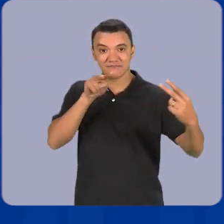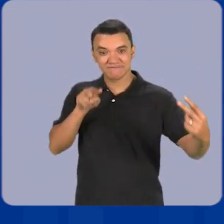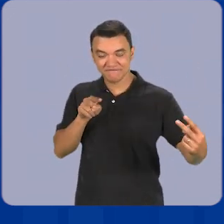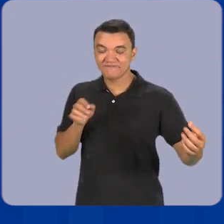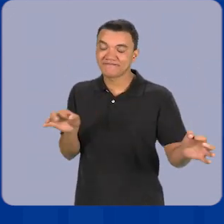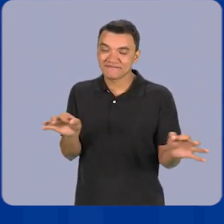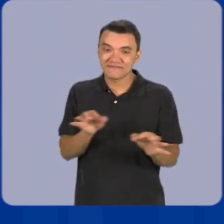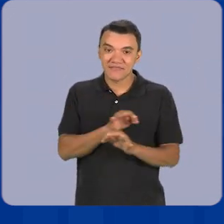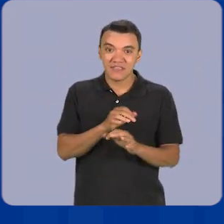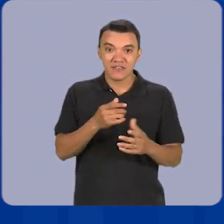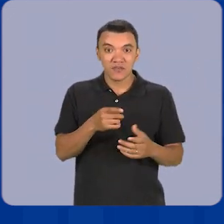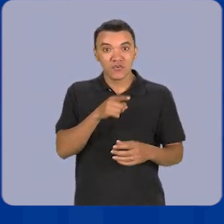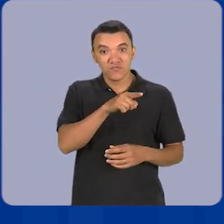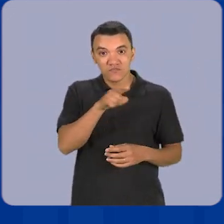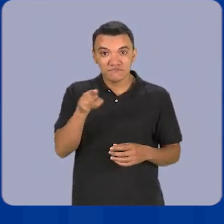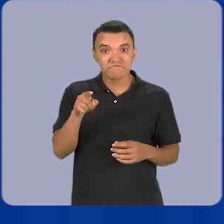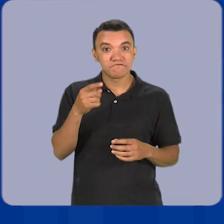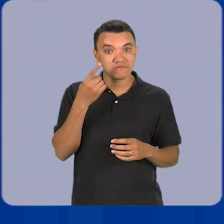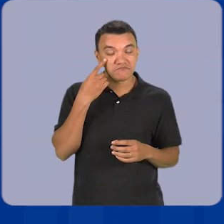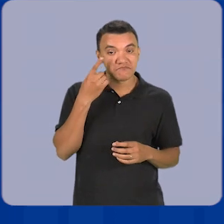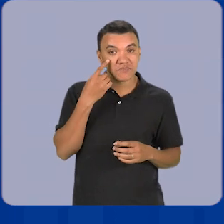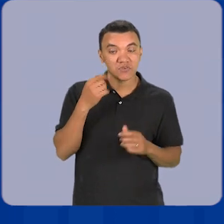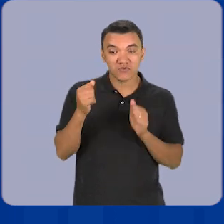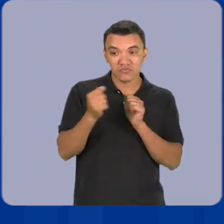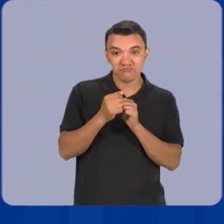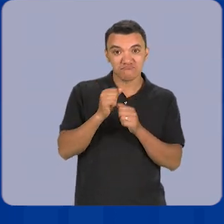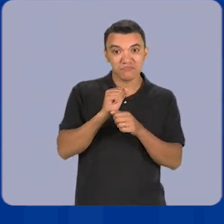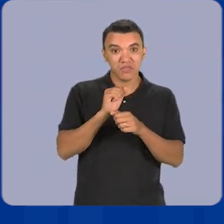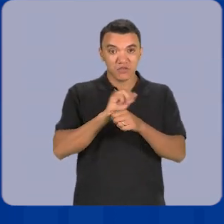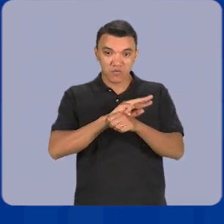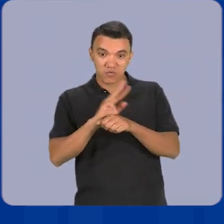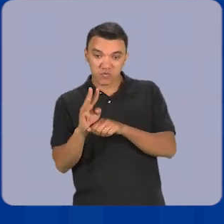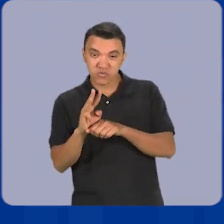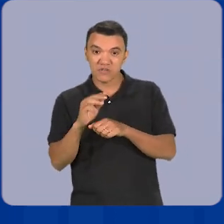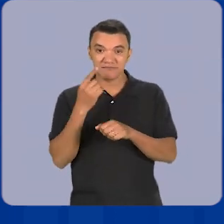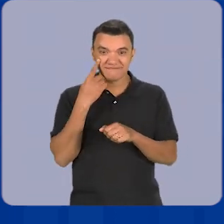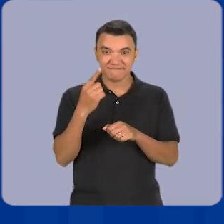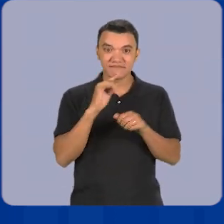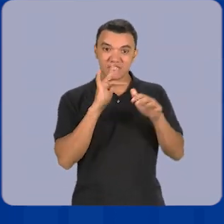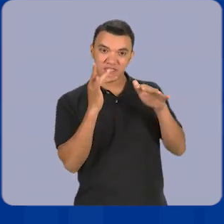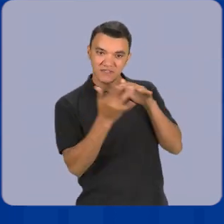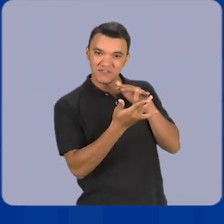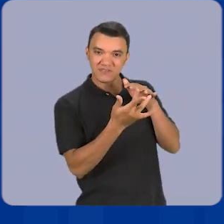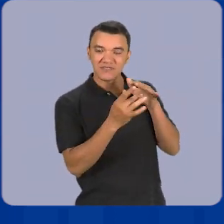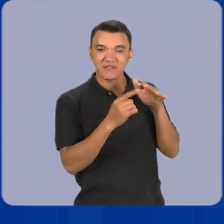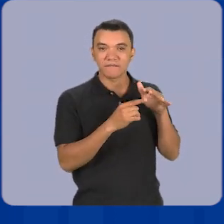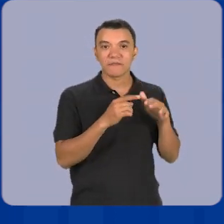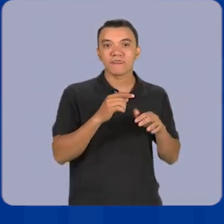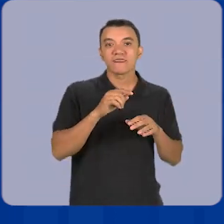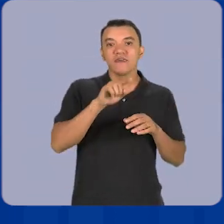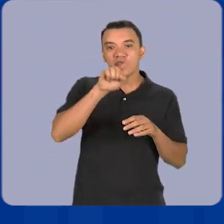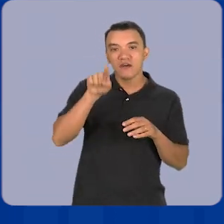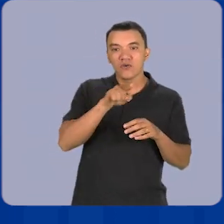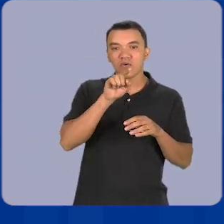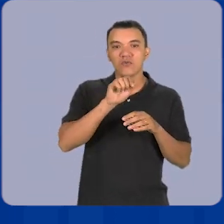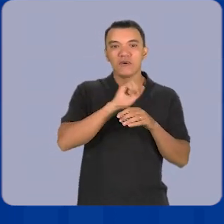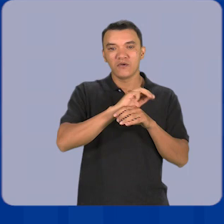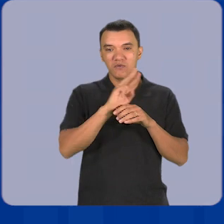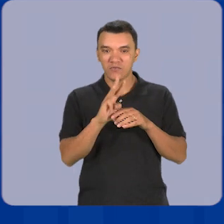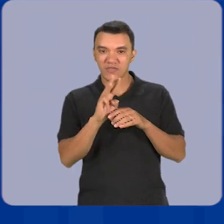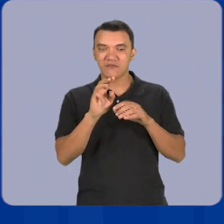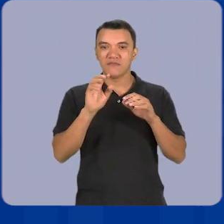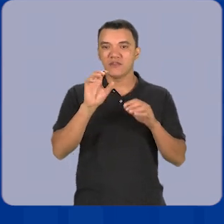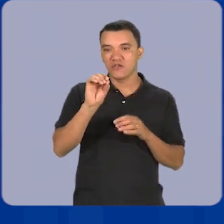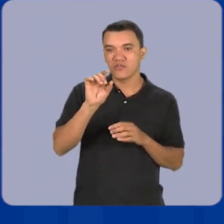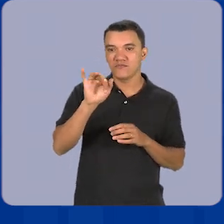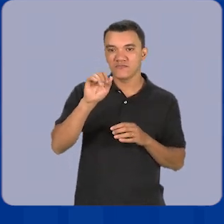as ações da Universidade Estadual do Maranhão através das nossas redes sociais oficiais, viu? É @uemaoficial em todas elas. Semana que vem a